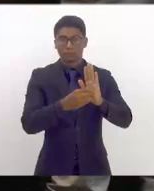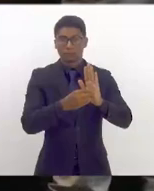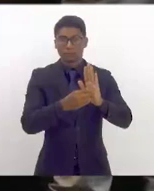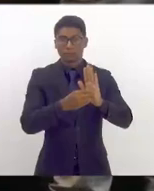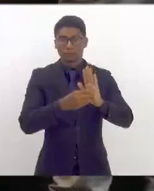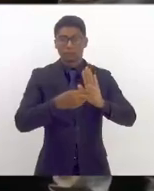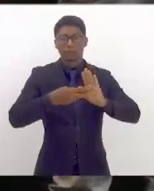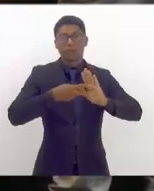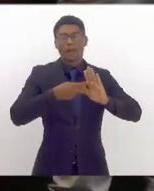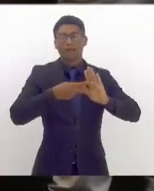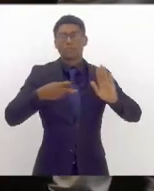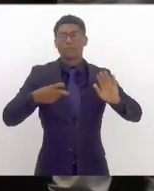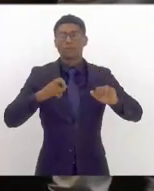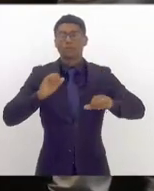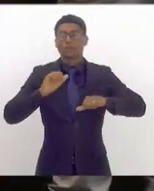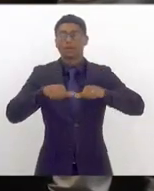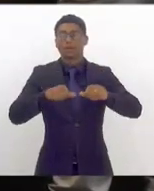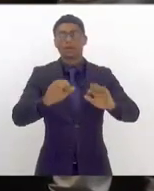transição